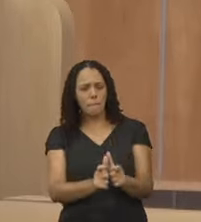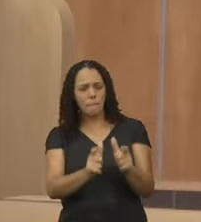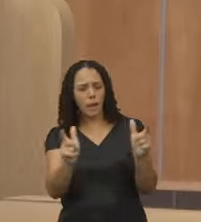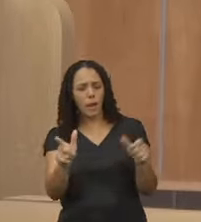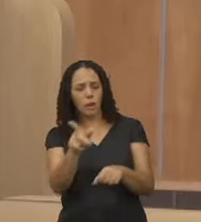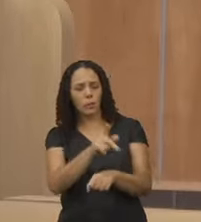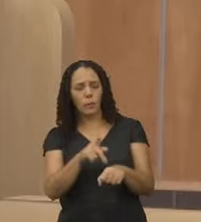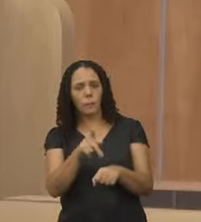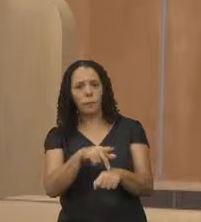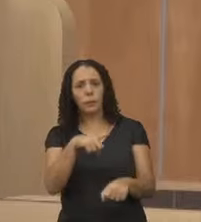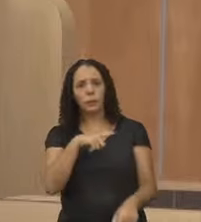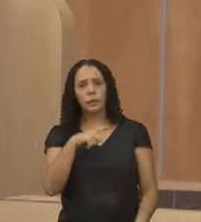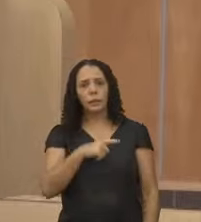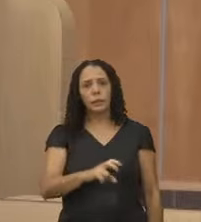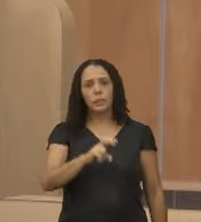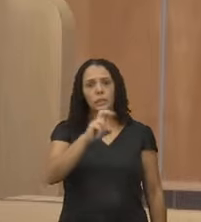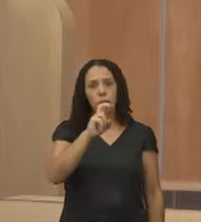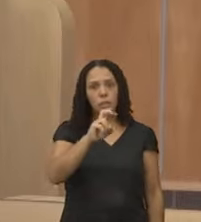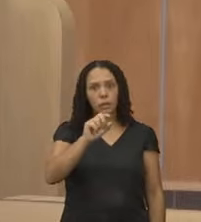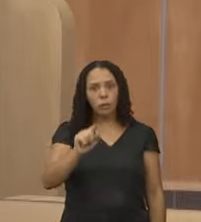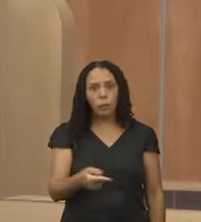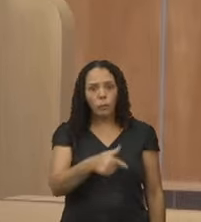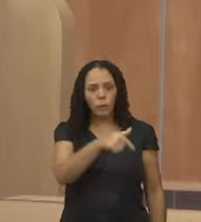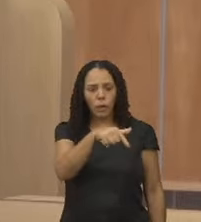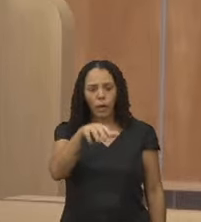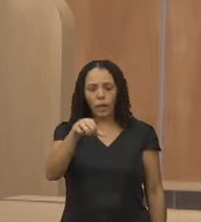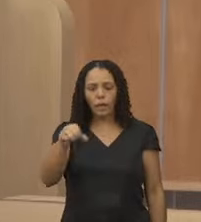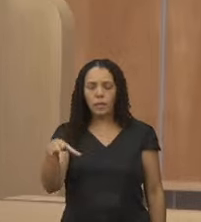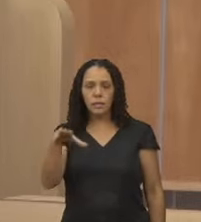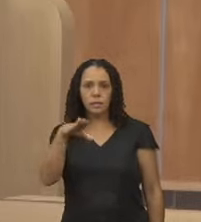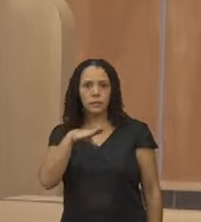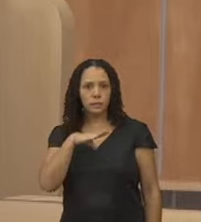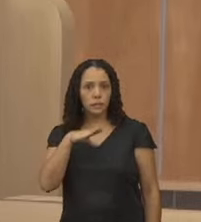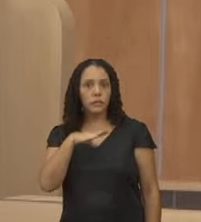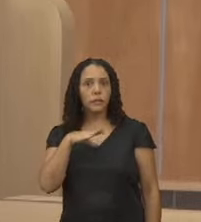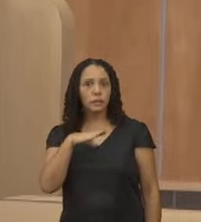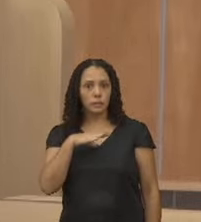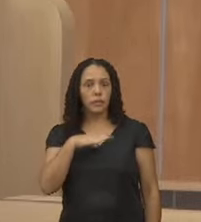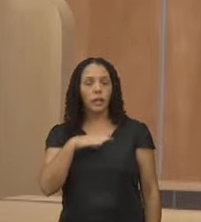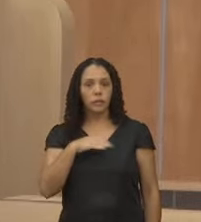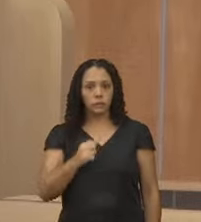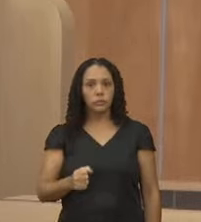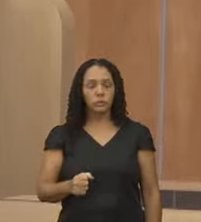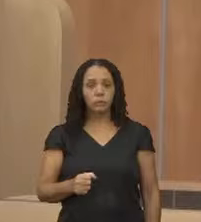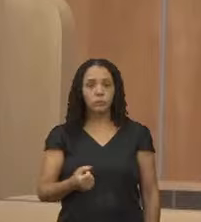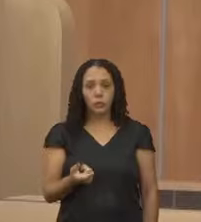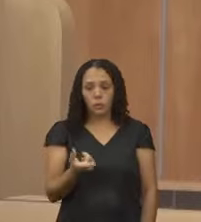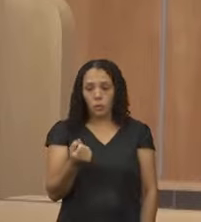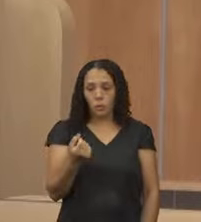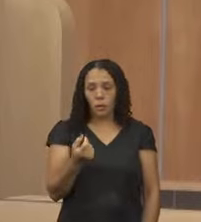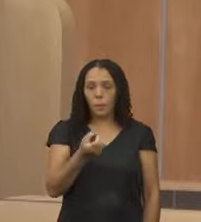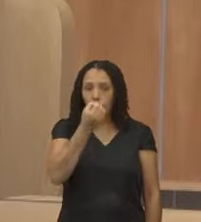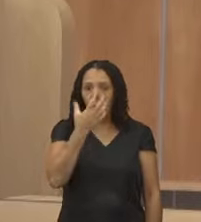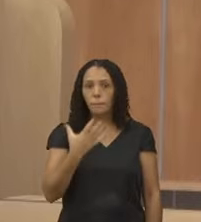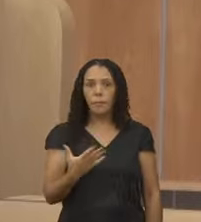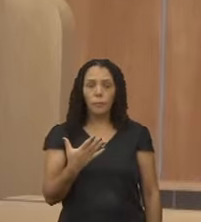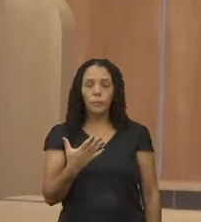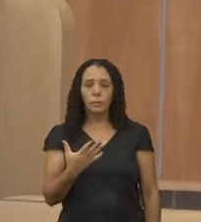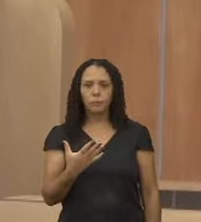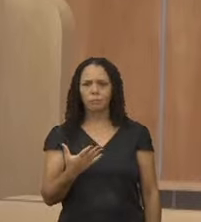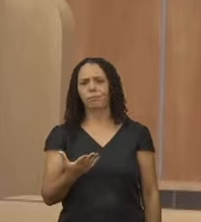que tem 5.700 municípios. Nós estamos entre as 100 maiores cidades do país, com uma renda per capita boa.